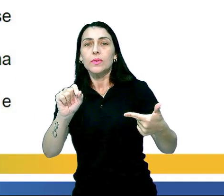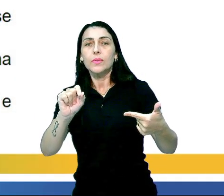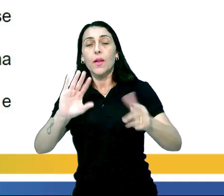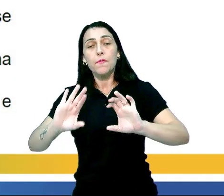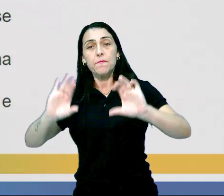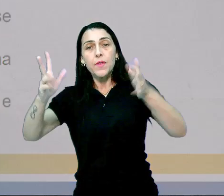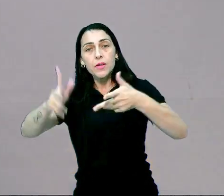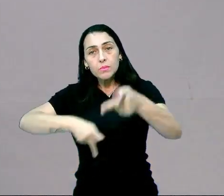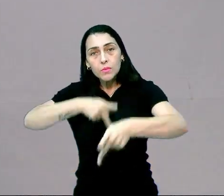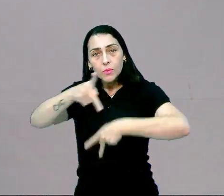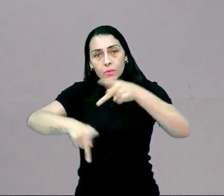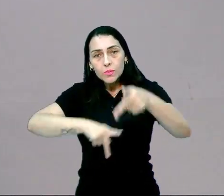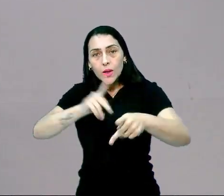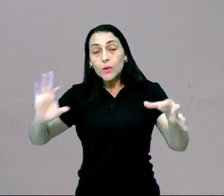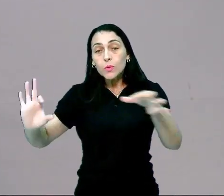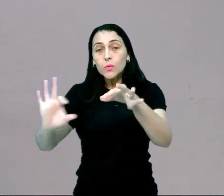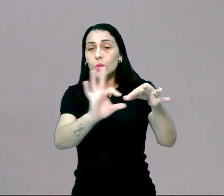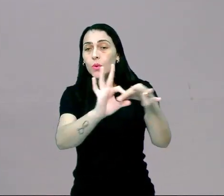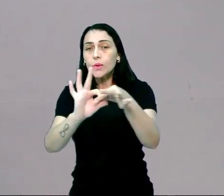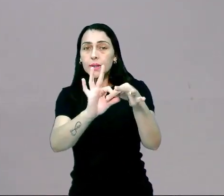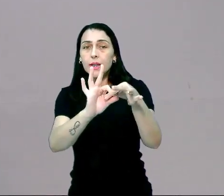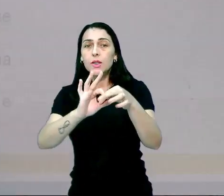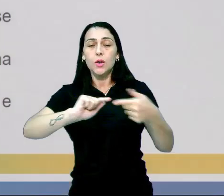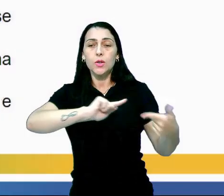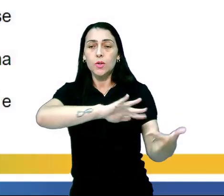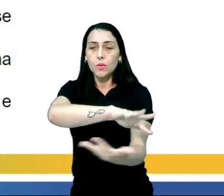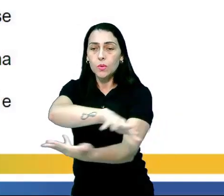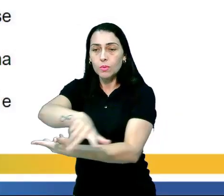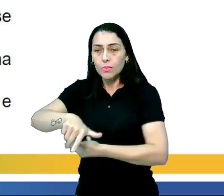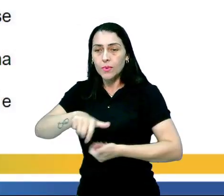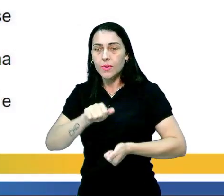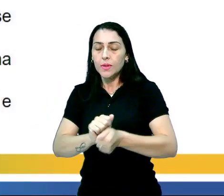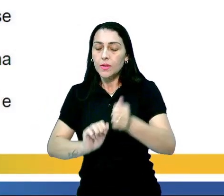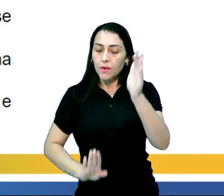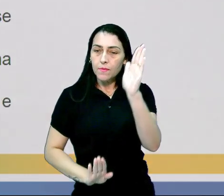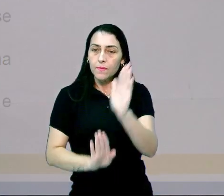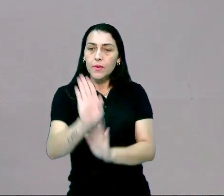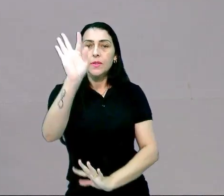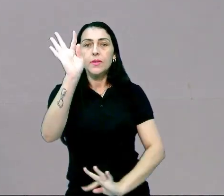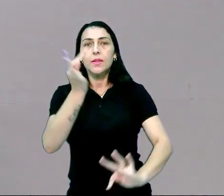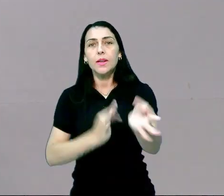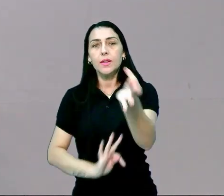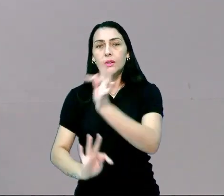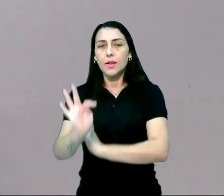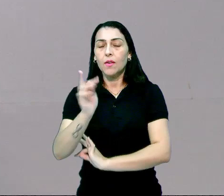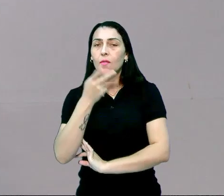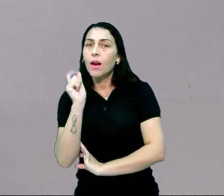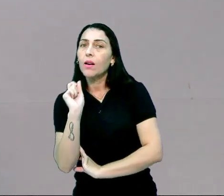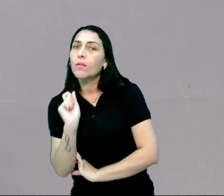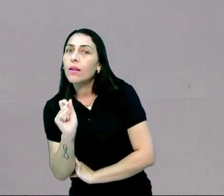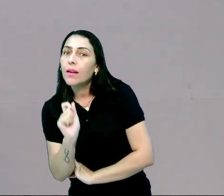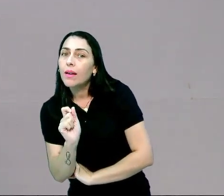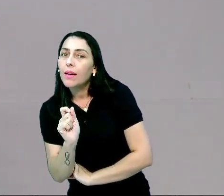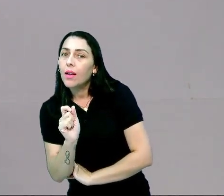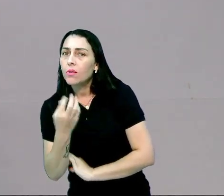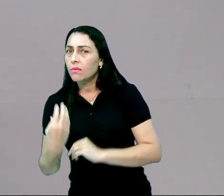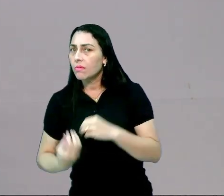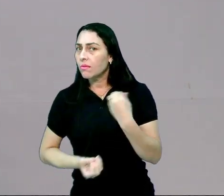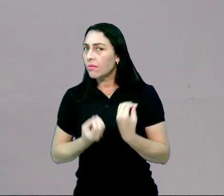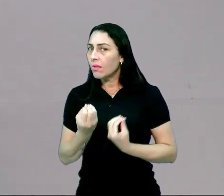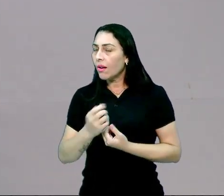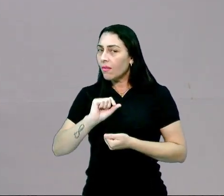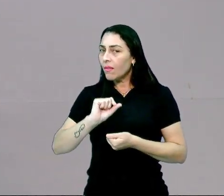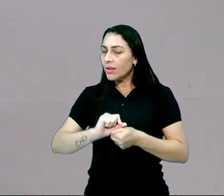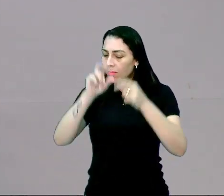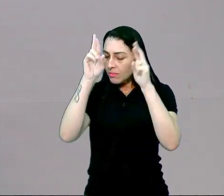festas populares em um contexto de globalização e avanço tecnológico. A gente está falando aqui como é que a gente vai fazer